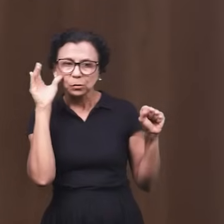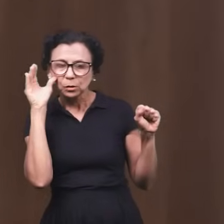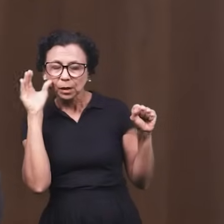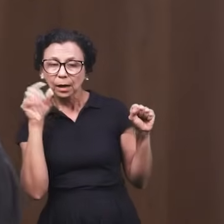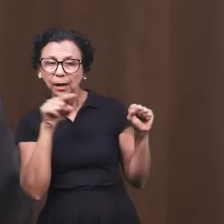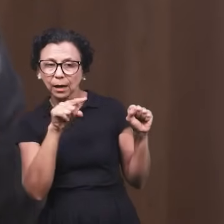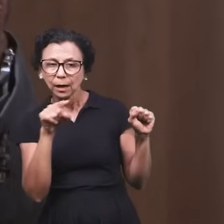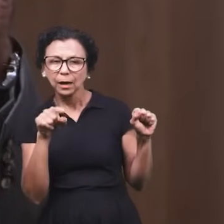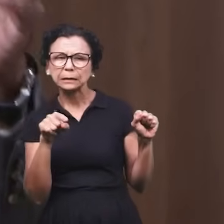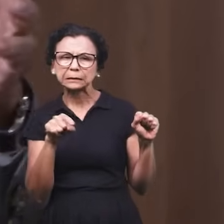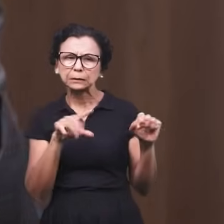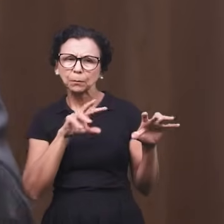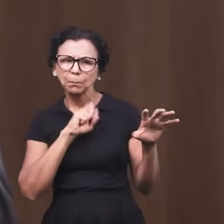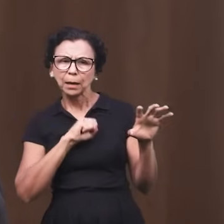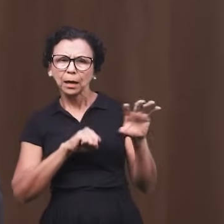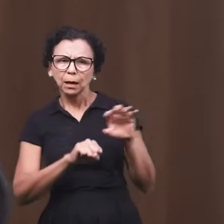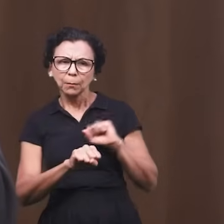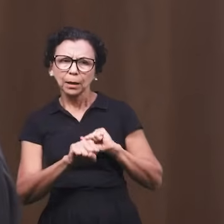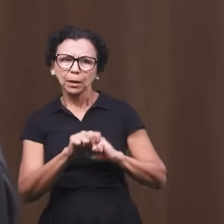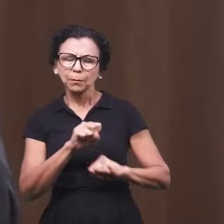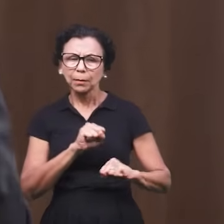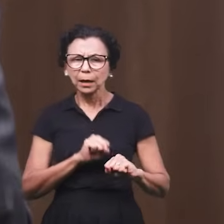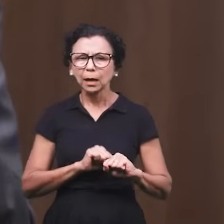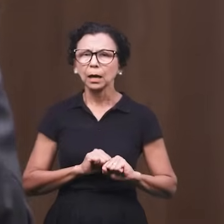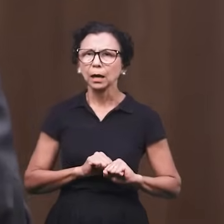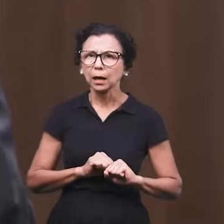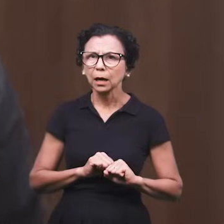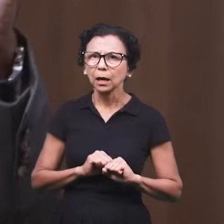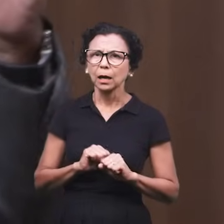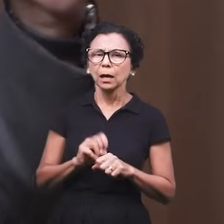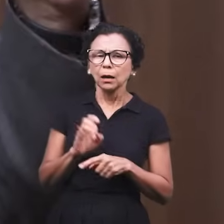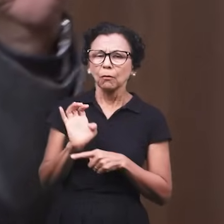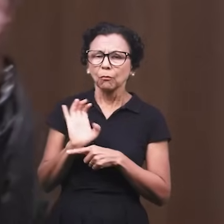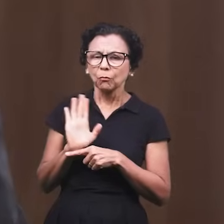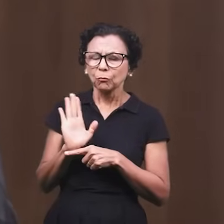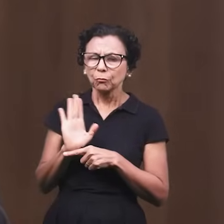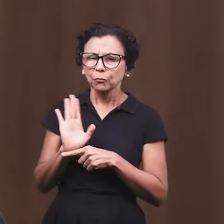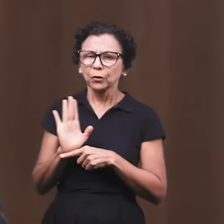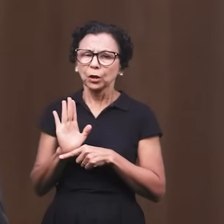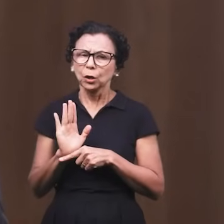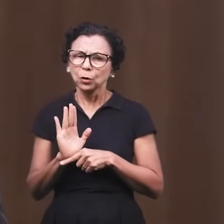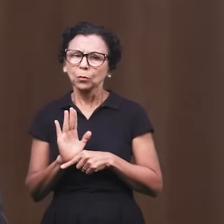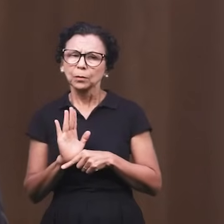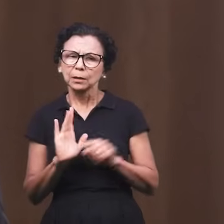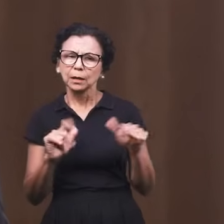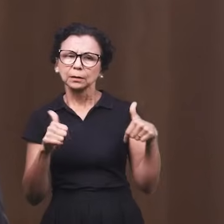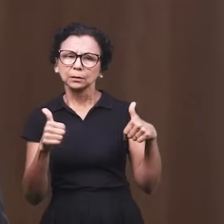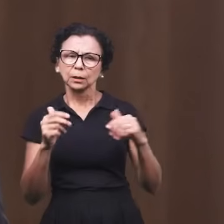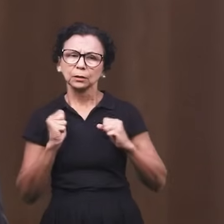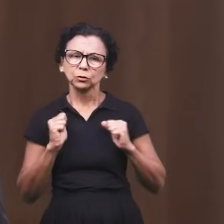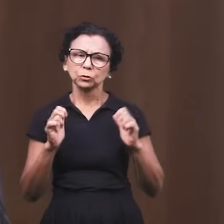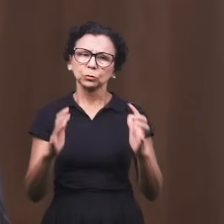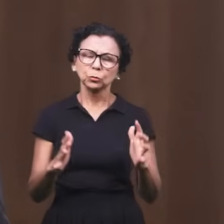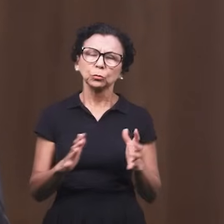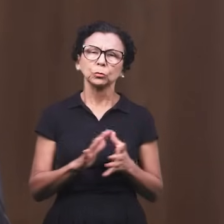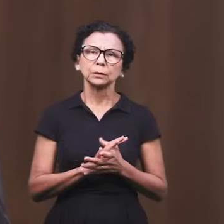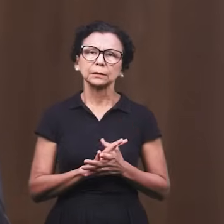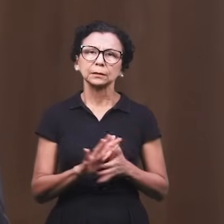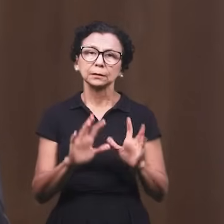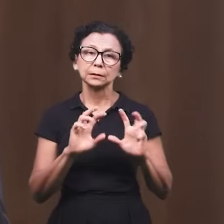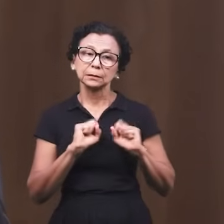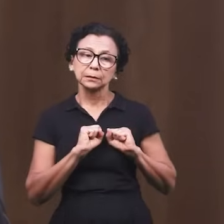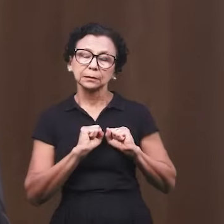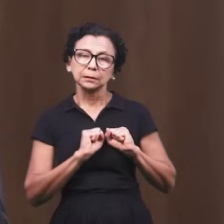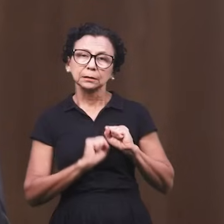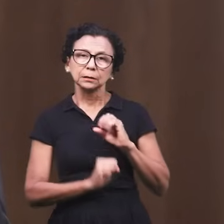na internet, você está vendo um filme, é a sua mente. E alguém está dialogando com a sua mente. Agora,